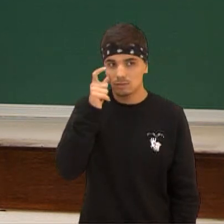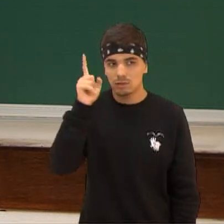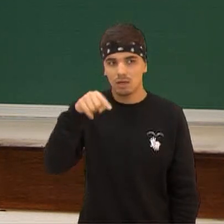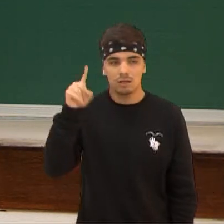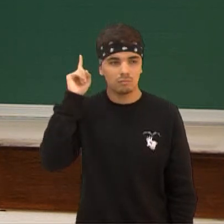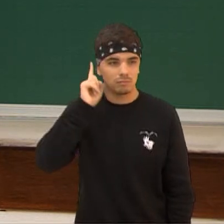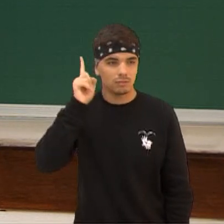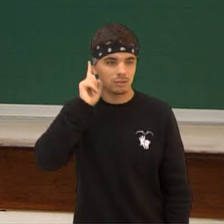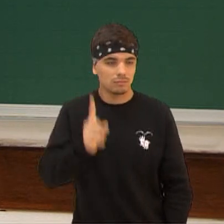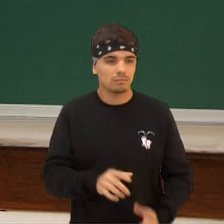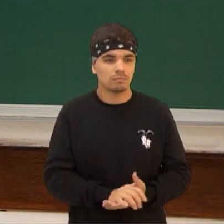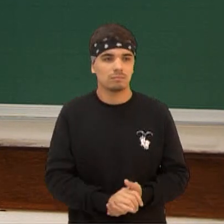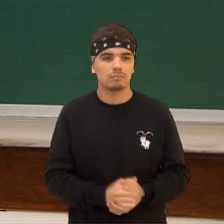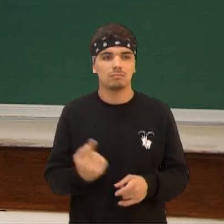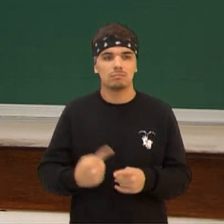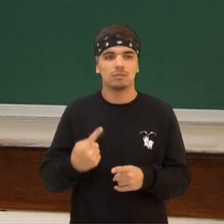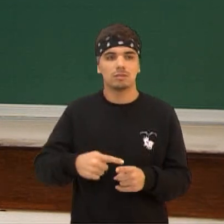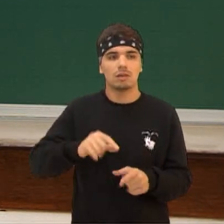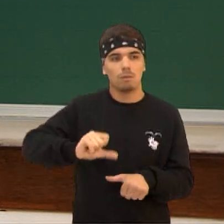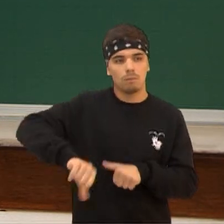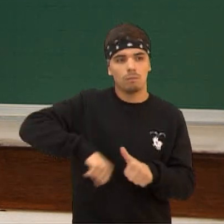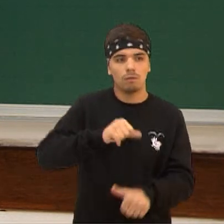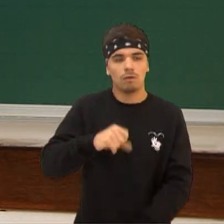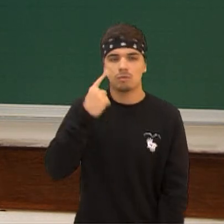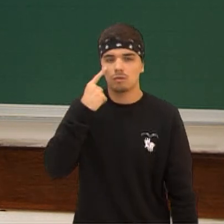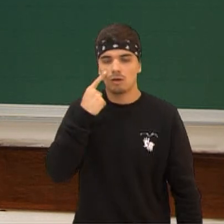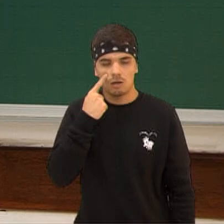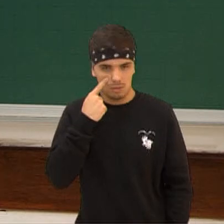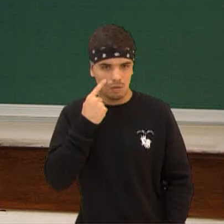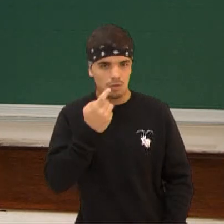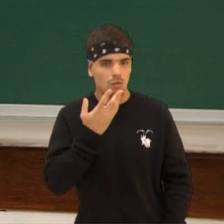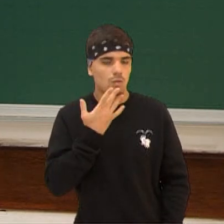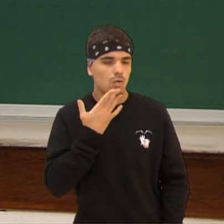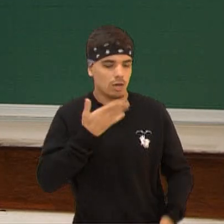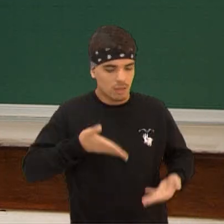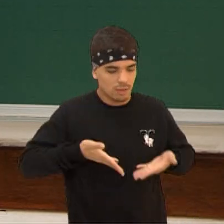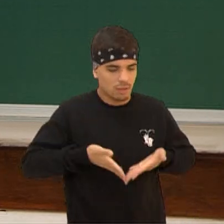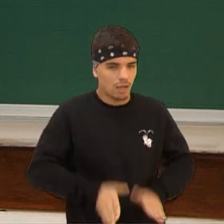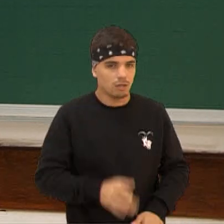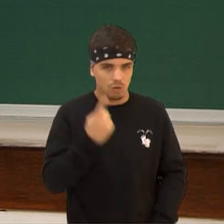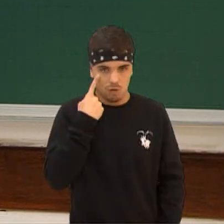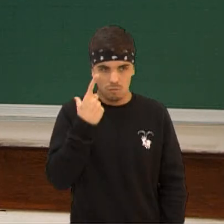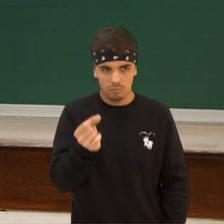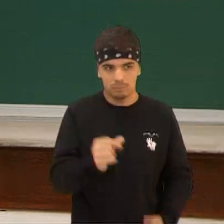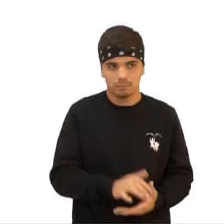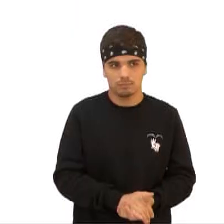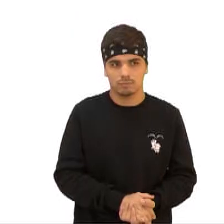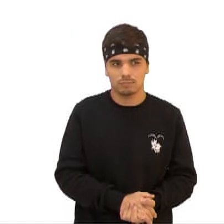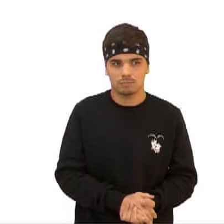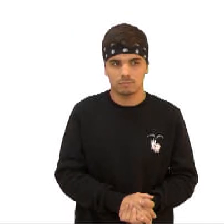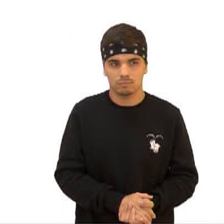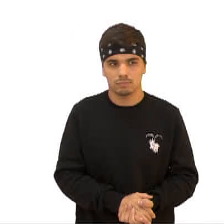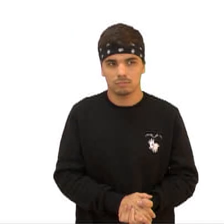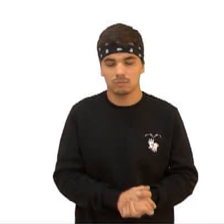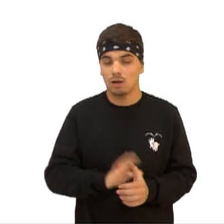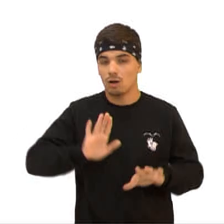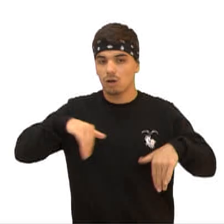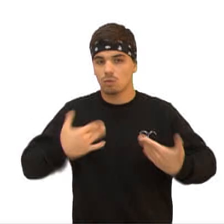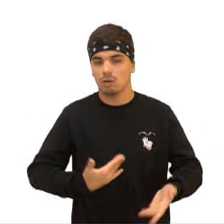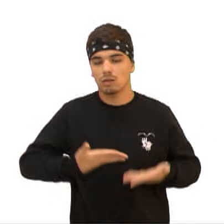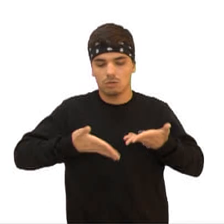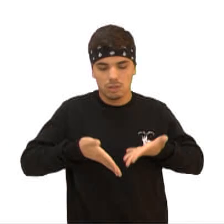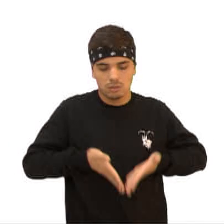os brancos, porque mudam de cor quando nascem. Então, vamos ler junto comigo? When I'm born, quando eu